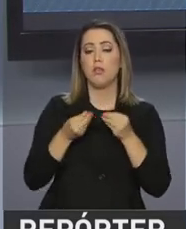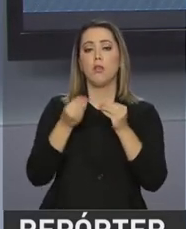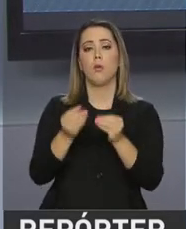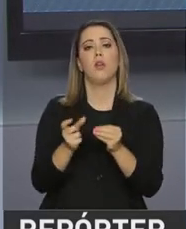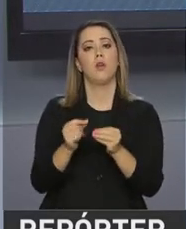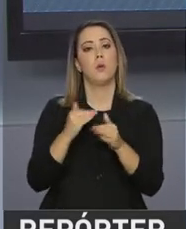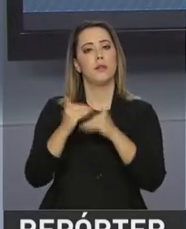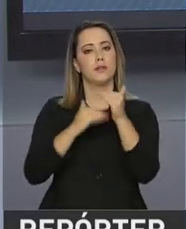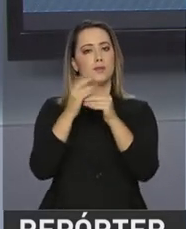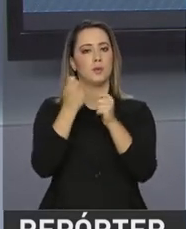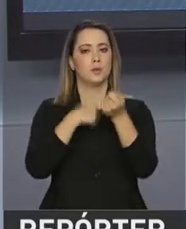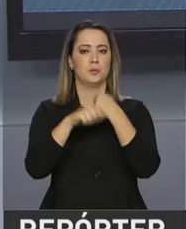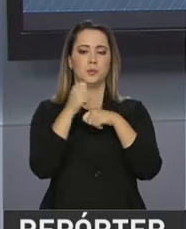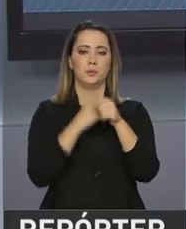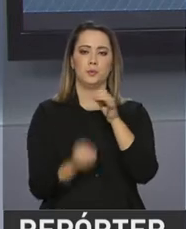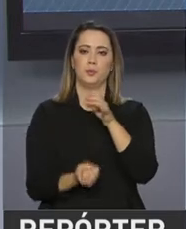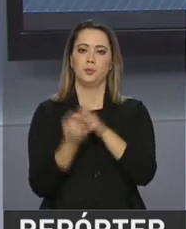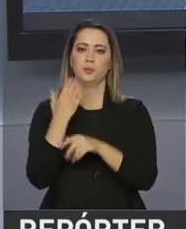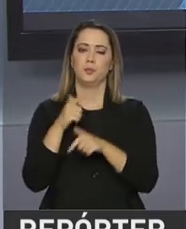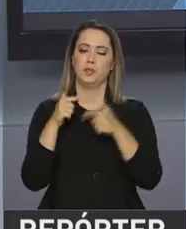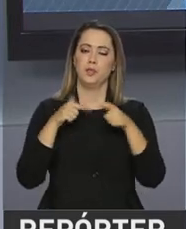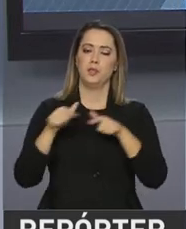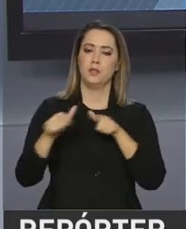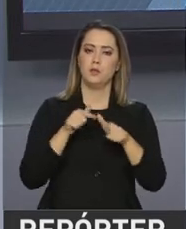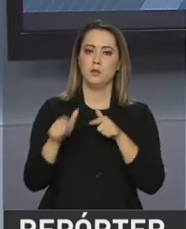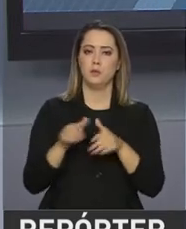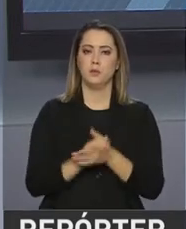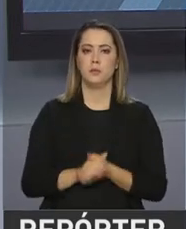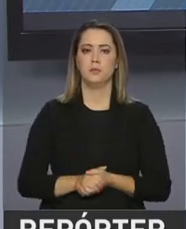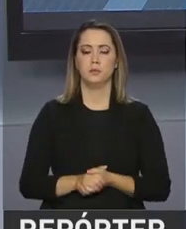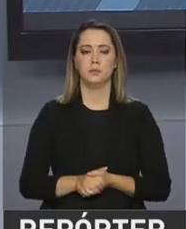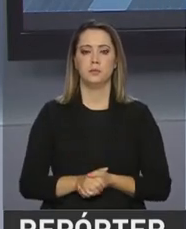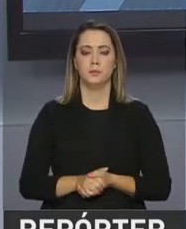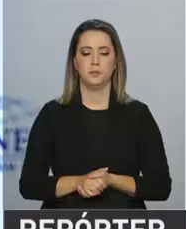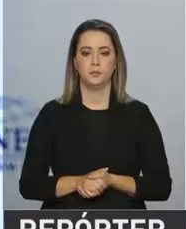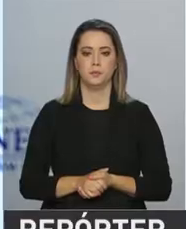crescimento da economia ea geração de postos de trabalho